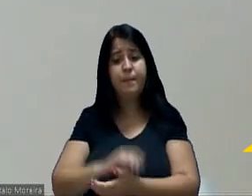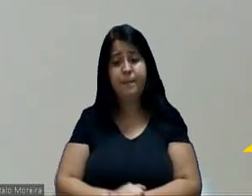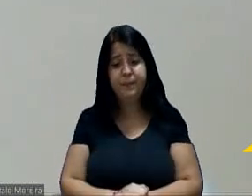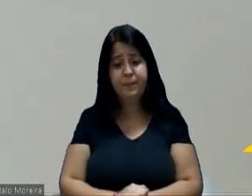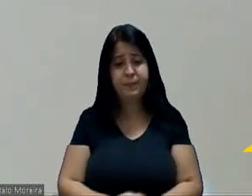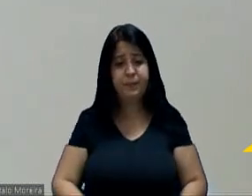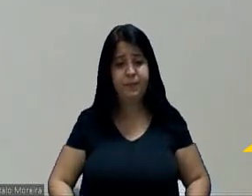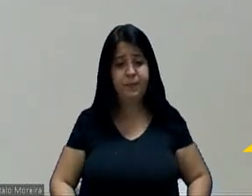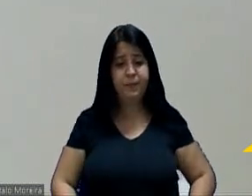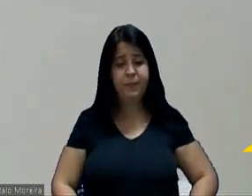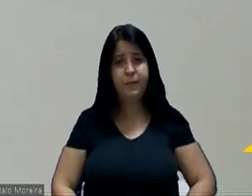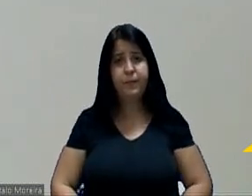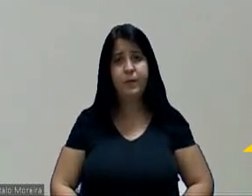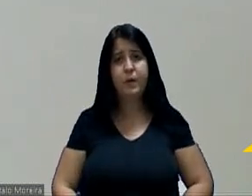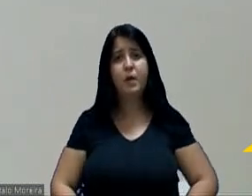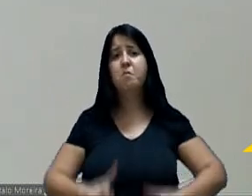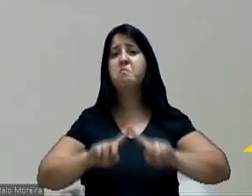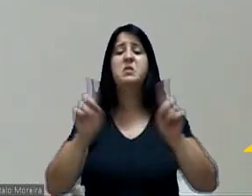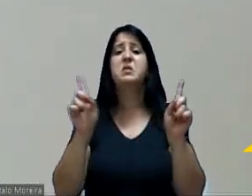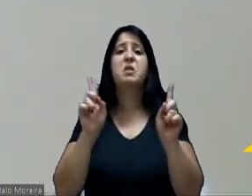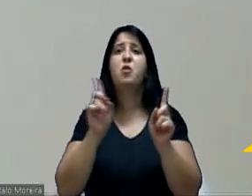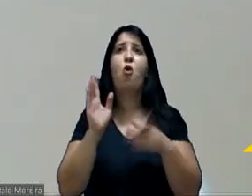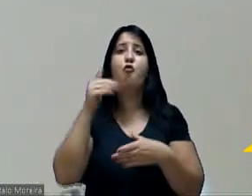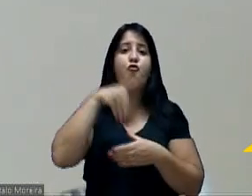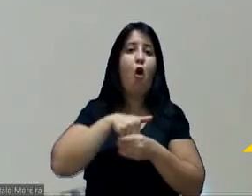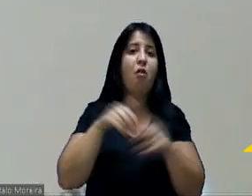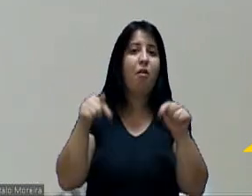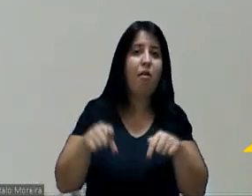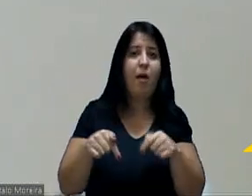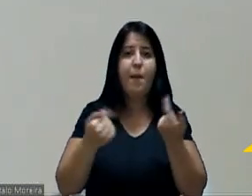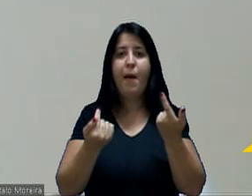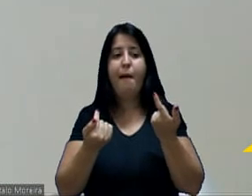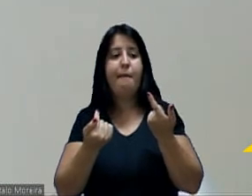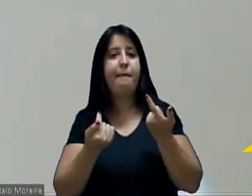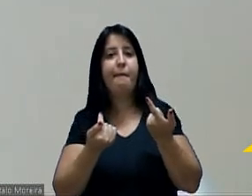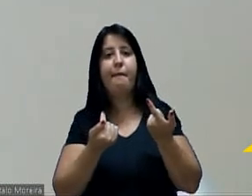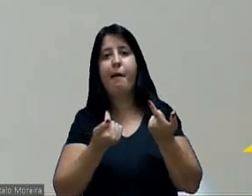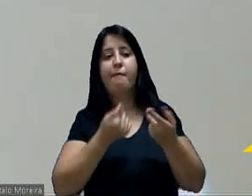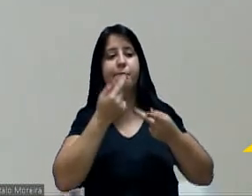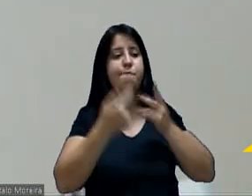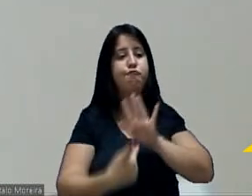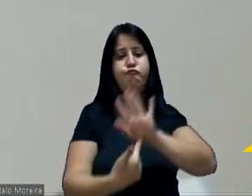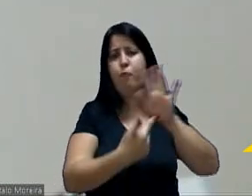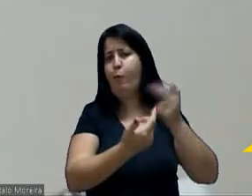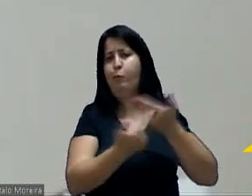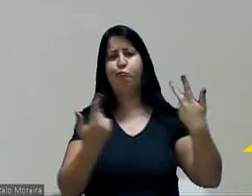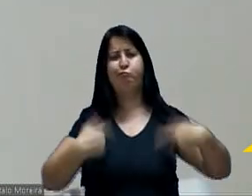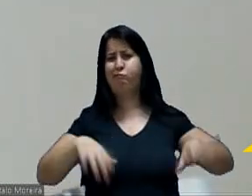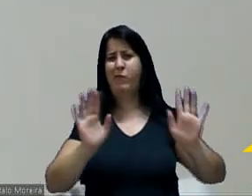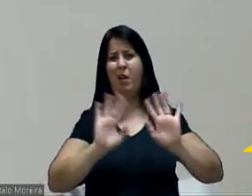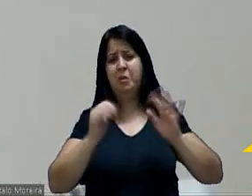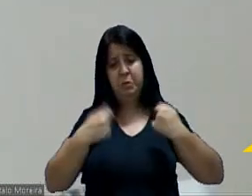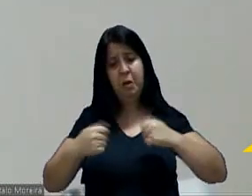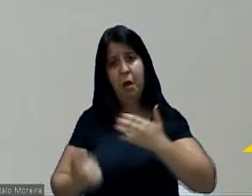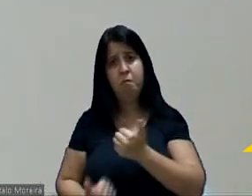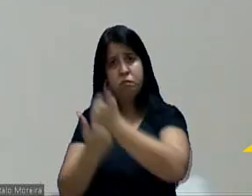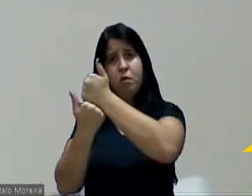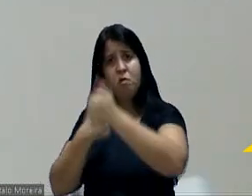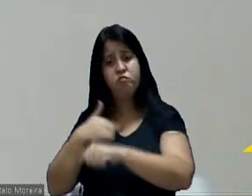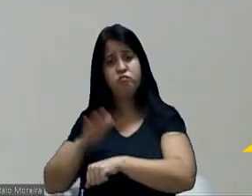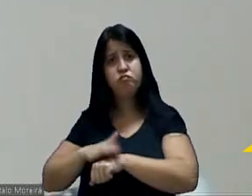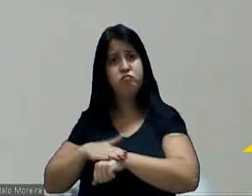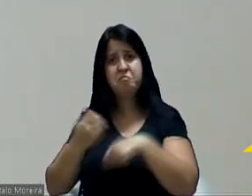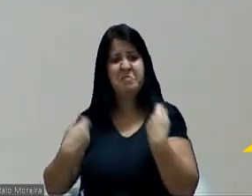redes sociais. Né? Eu não voto aqui para fazer média nenhuma. Inclusive, se tiver que apanhar por um projeto, eu faço. Eu não faço populismo